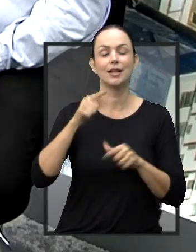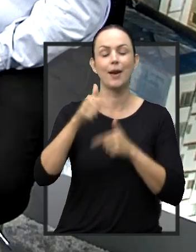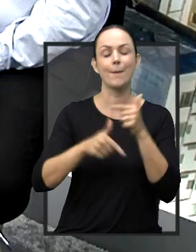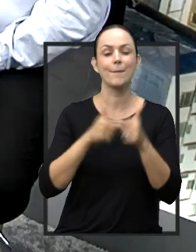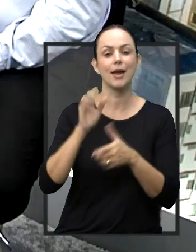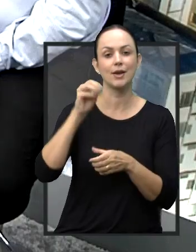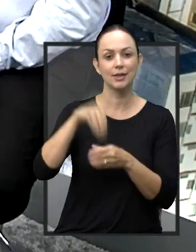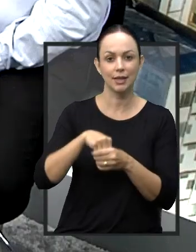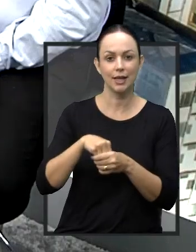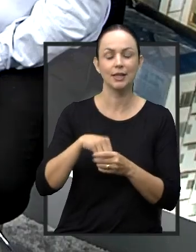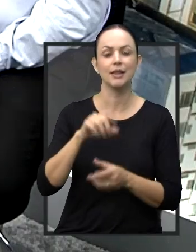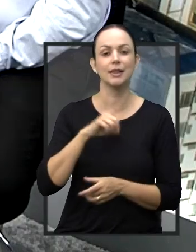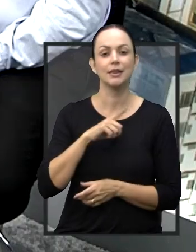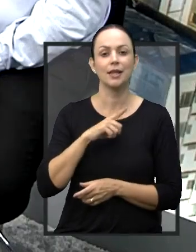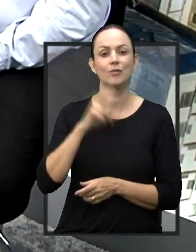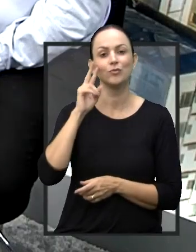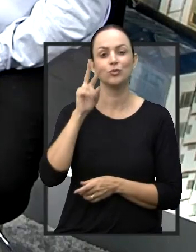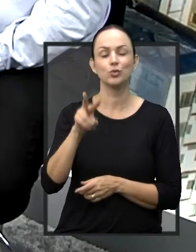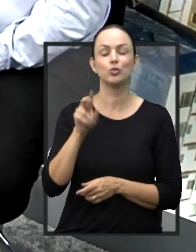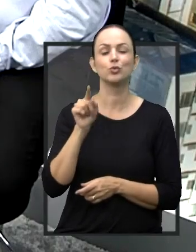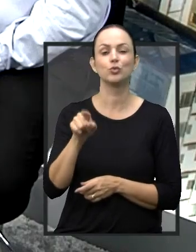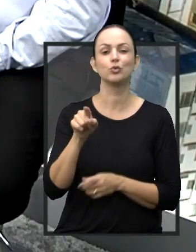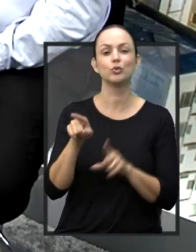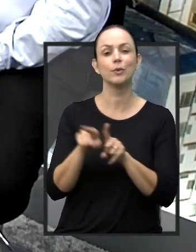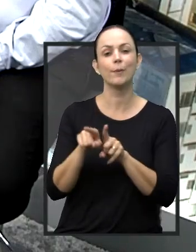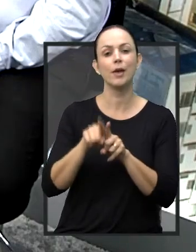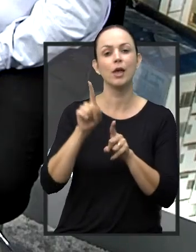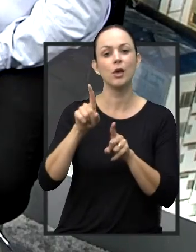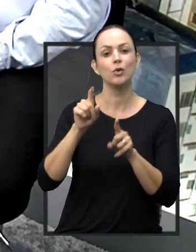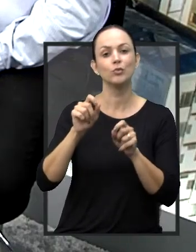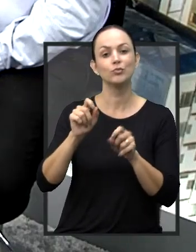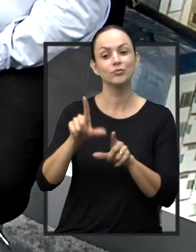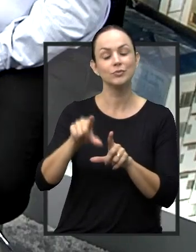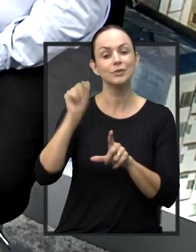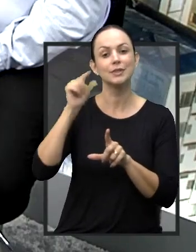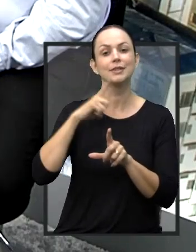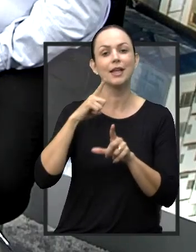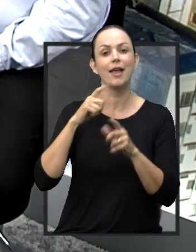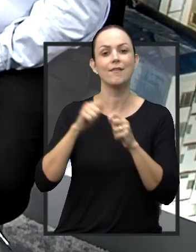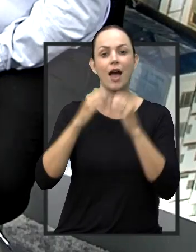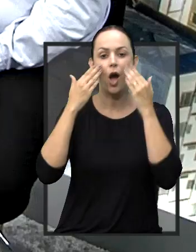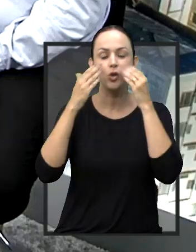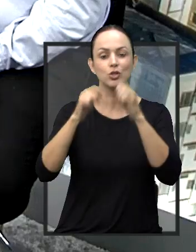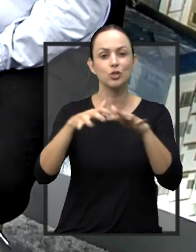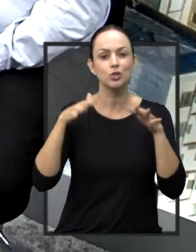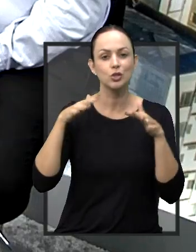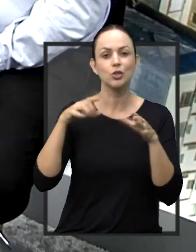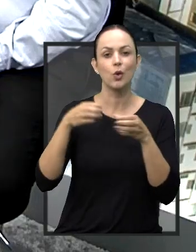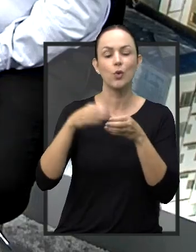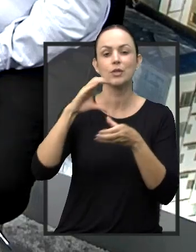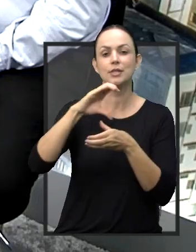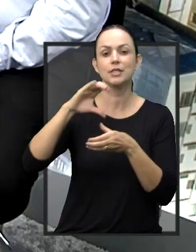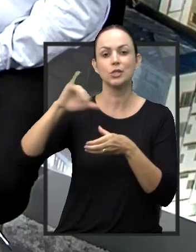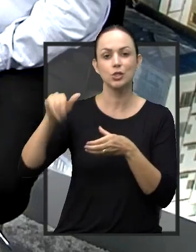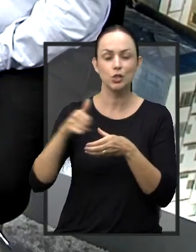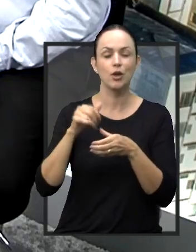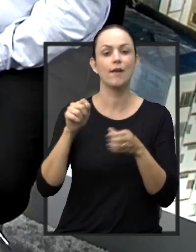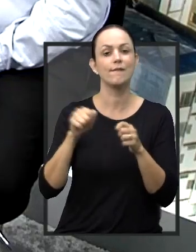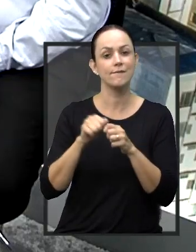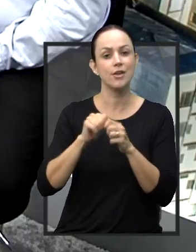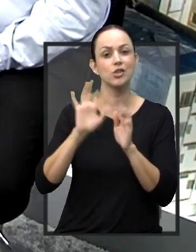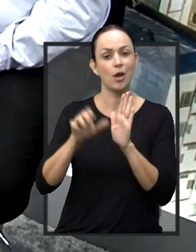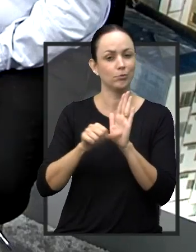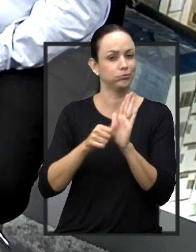a gente tem visto, e há um destaque, para a realização de audiências públicas, né? A CCJ tem realizado